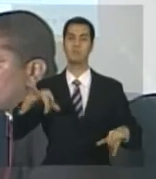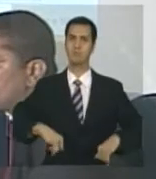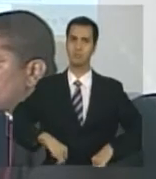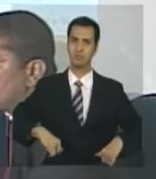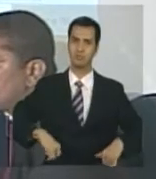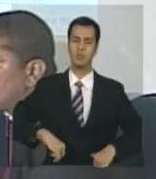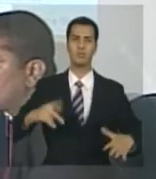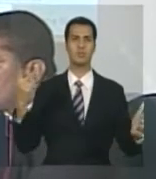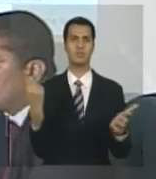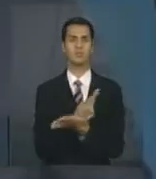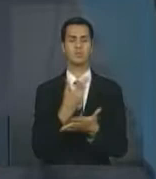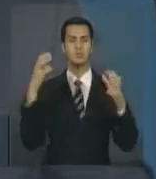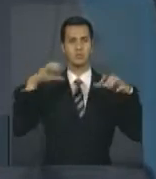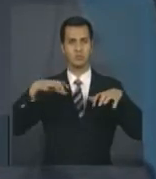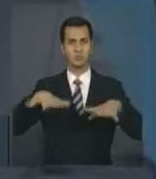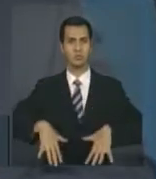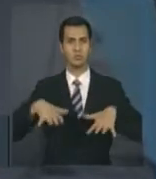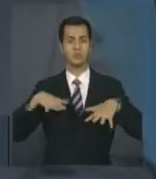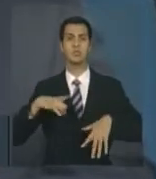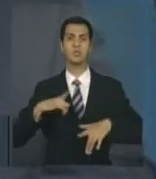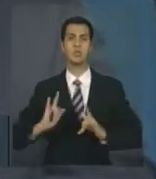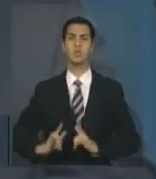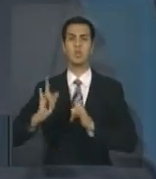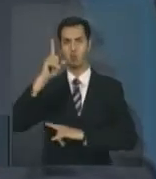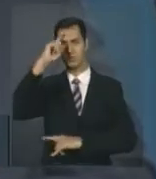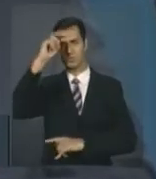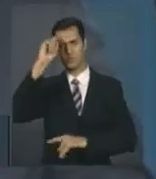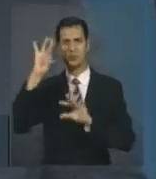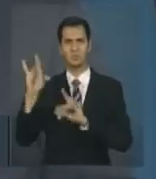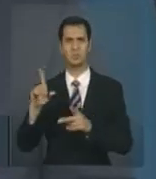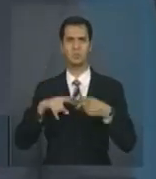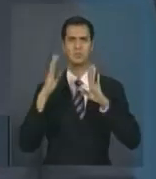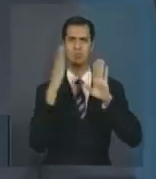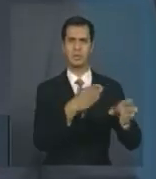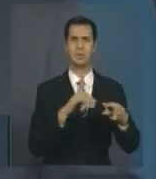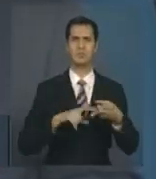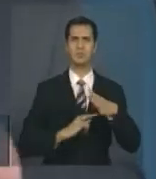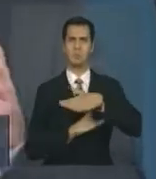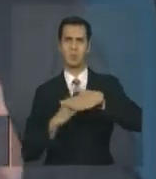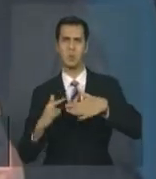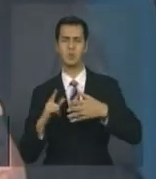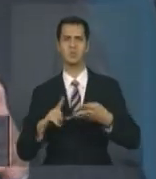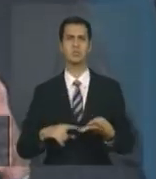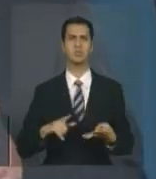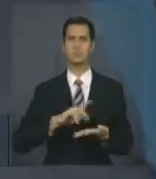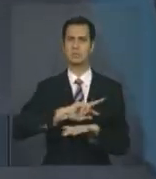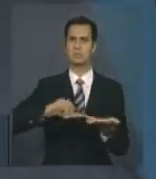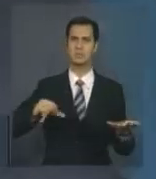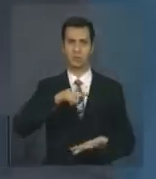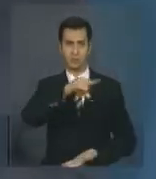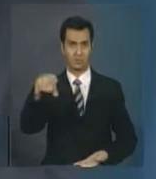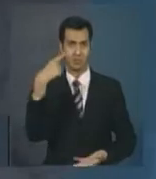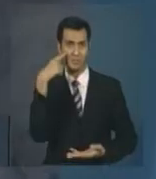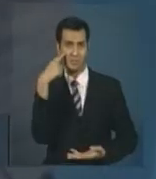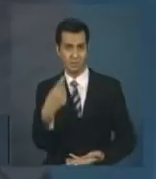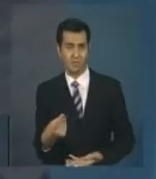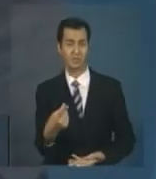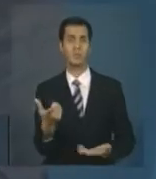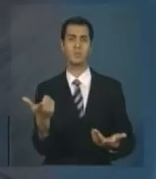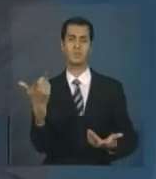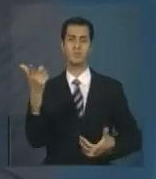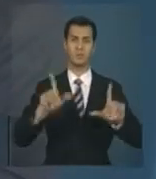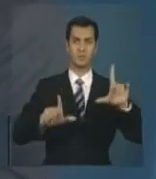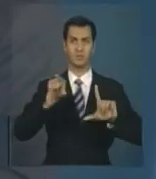tragédia. Hospitais destruídos, escolas, estradas, pontes. O cenário que vocês assistiram na